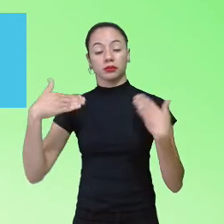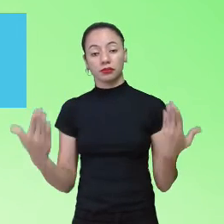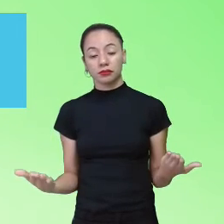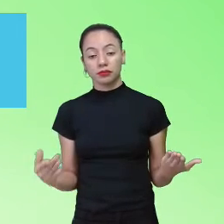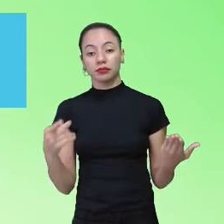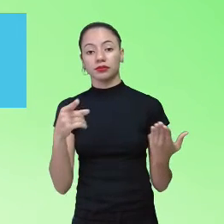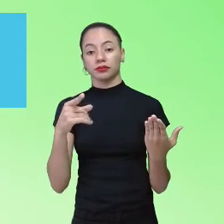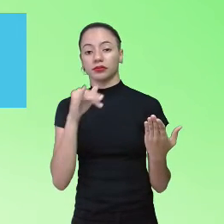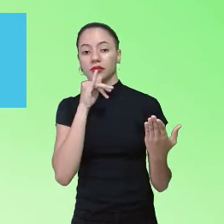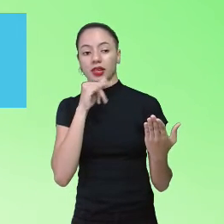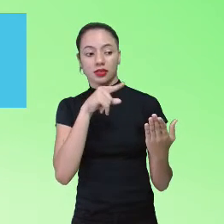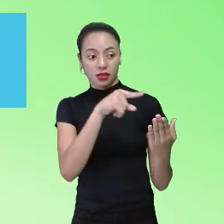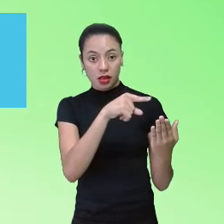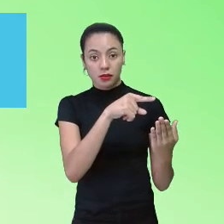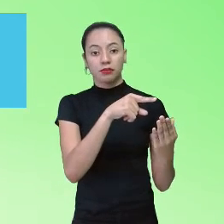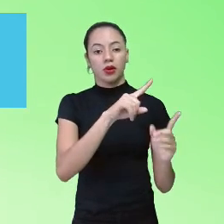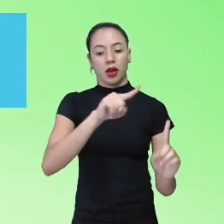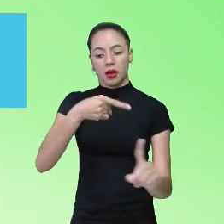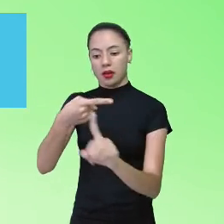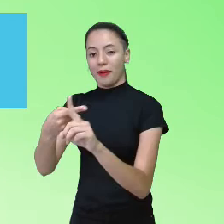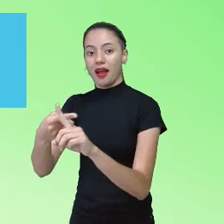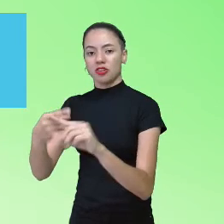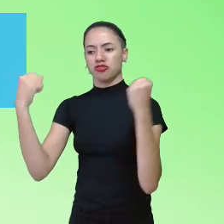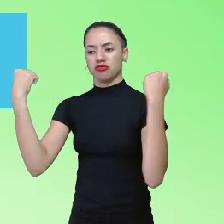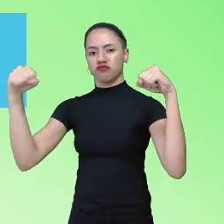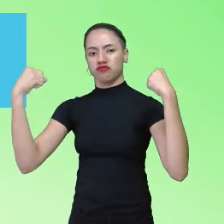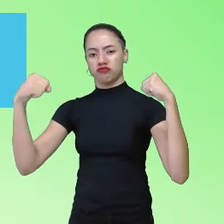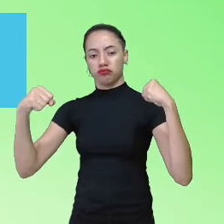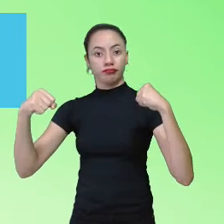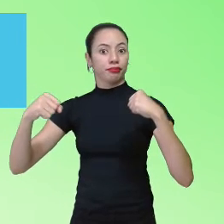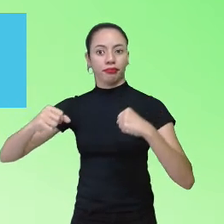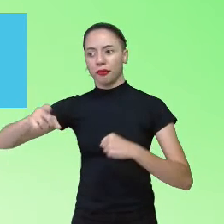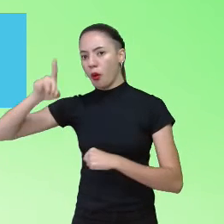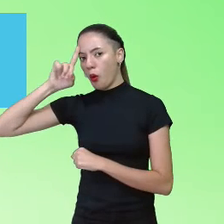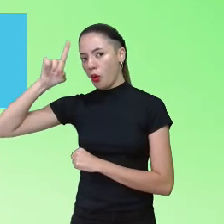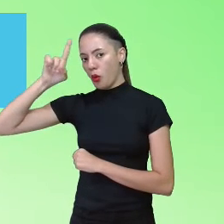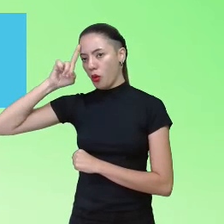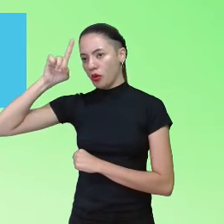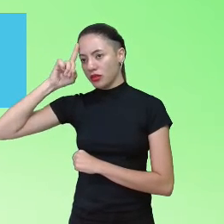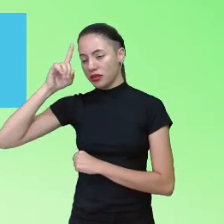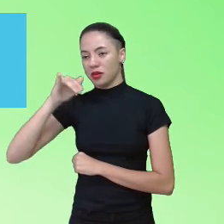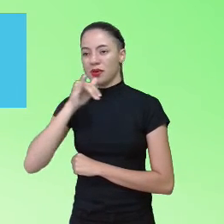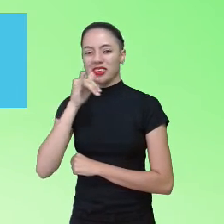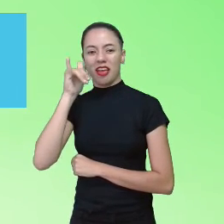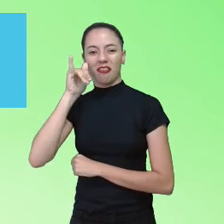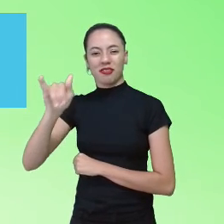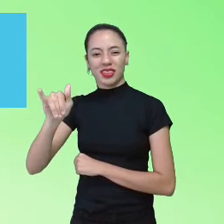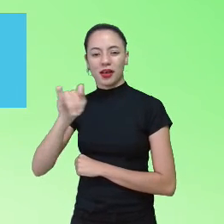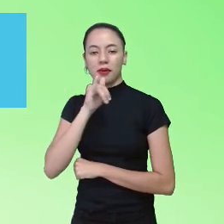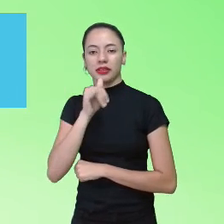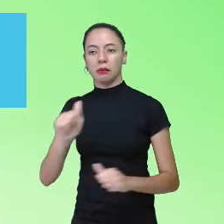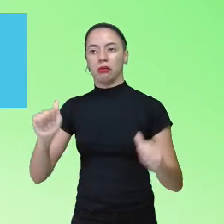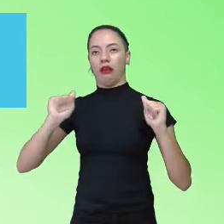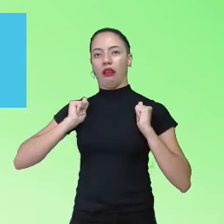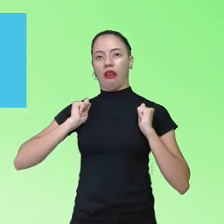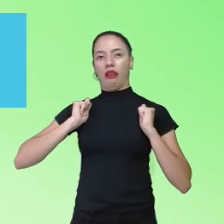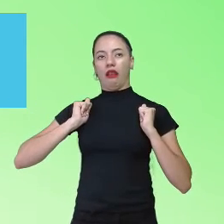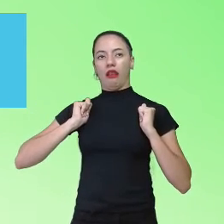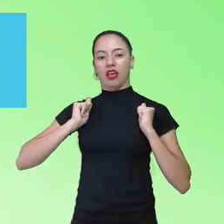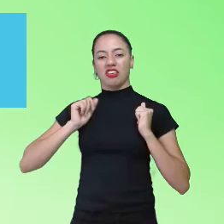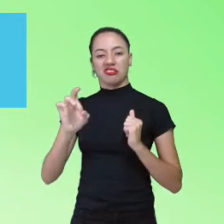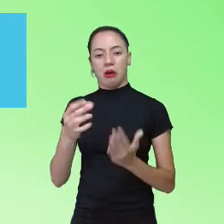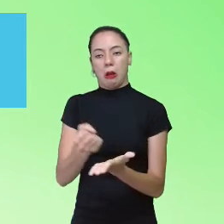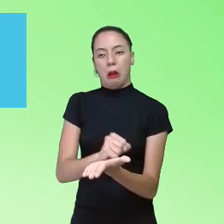aliando isso a uma atividade física regular, né, a não ser sedentário, não ficar só no joguinho, não ficar só